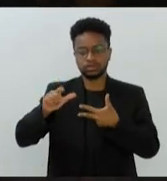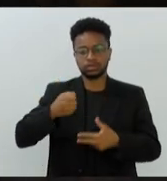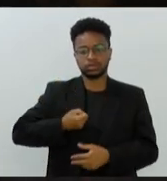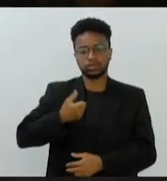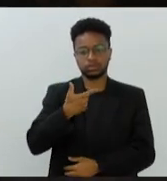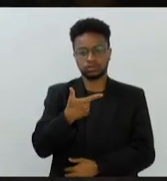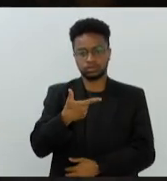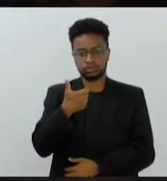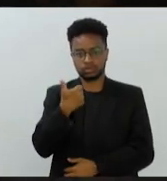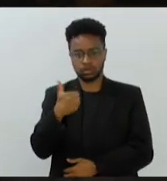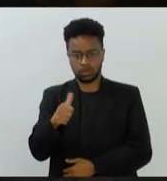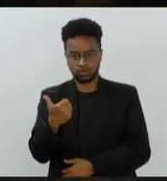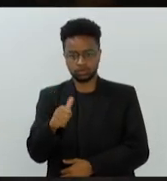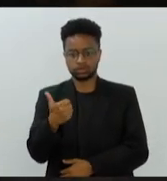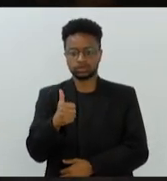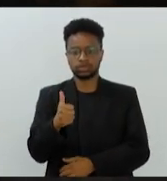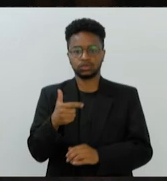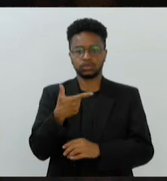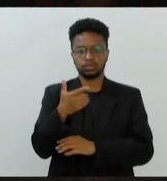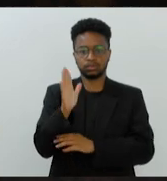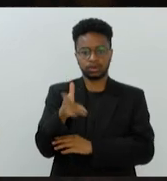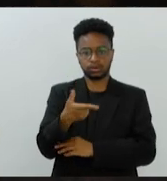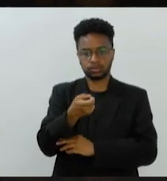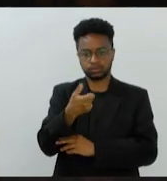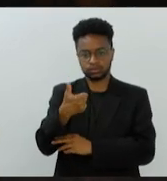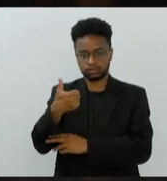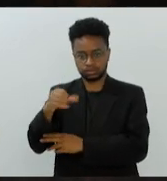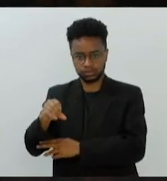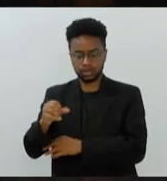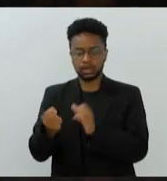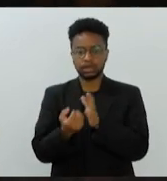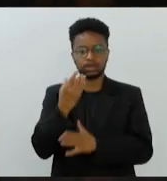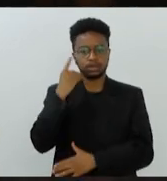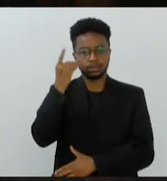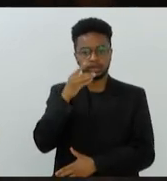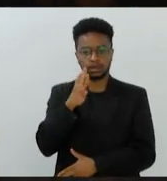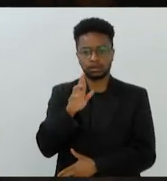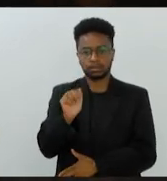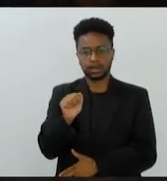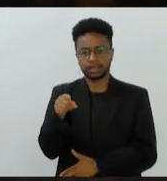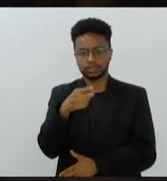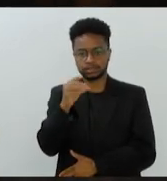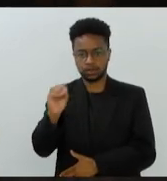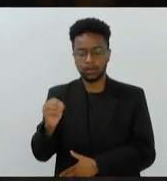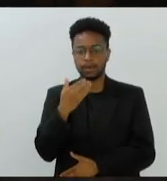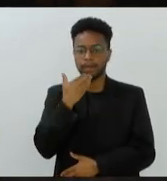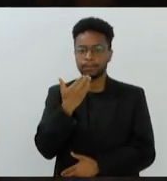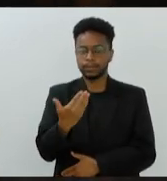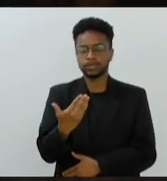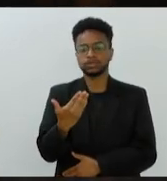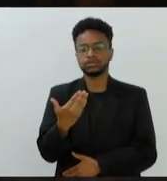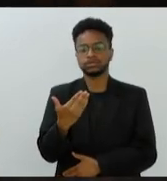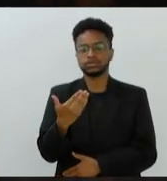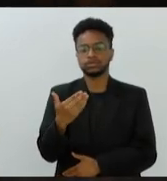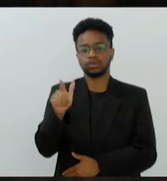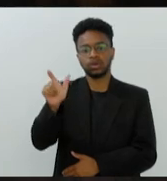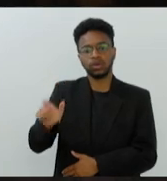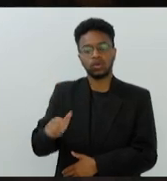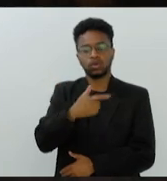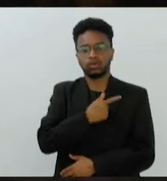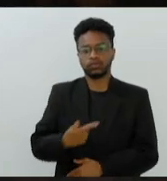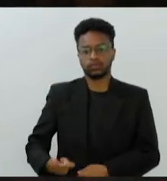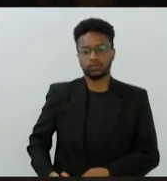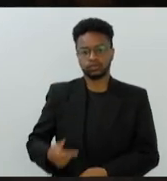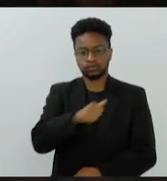número 211 de 2019, de autoria do deputado Brazão, que solicita o excelentíssimo senhor governador do estado do